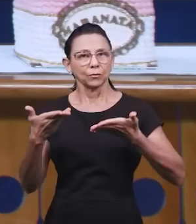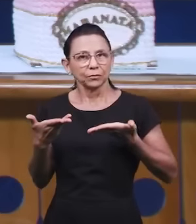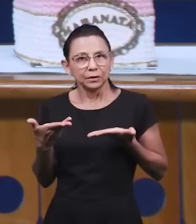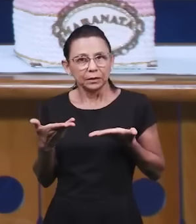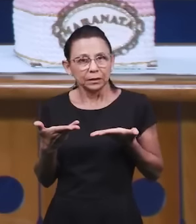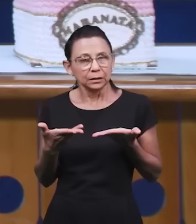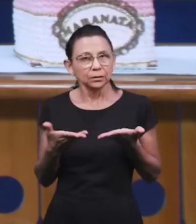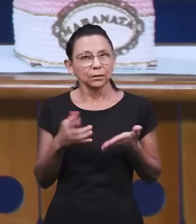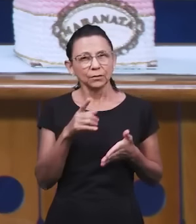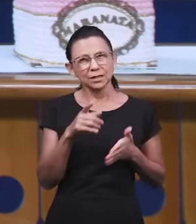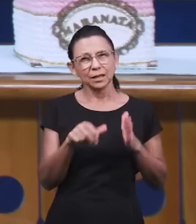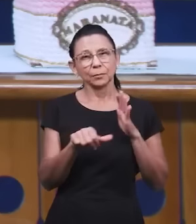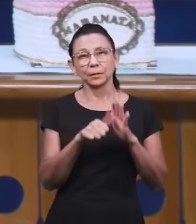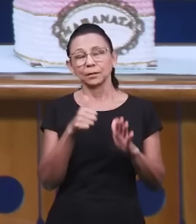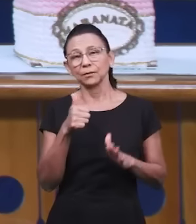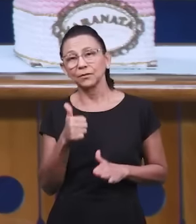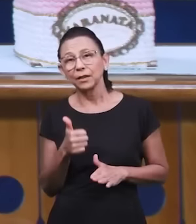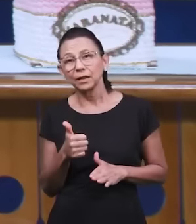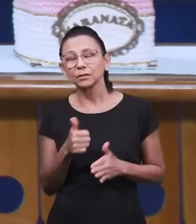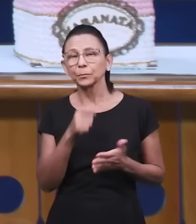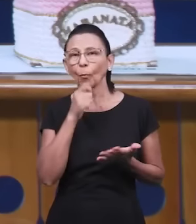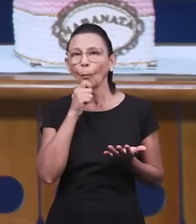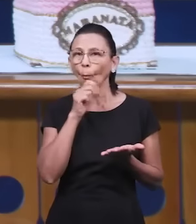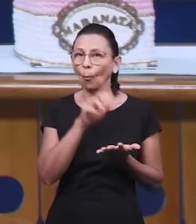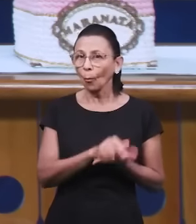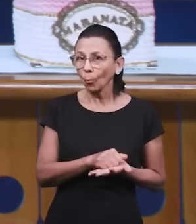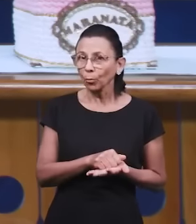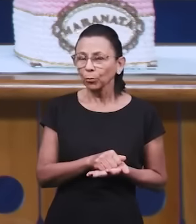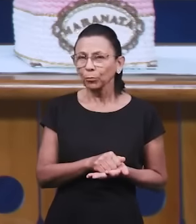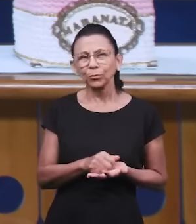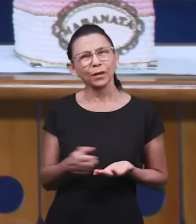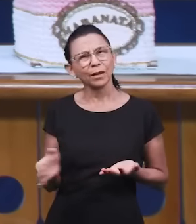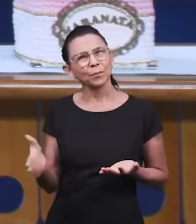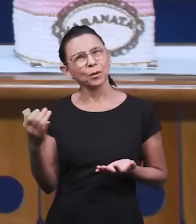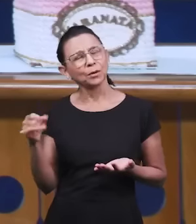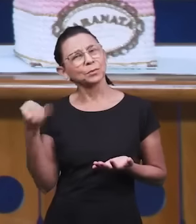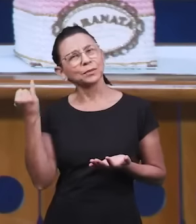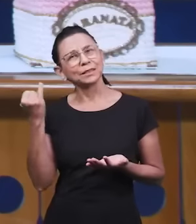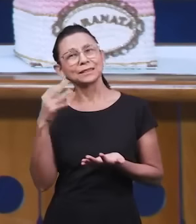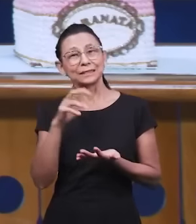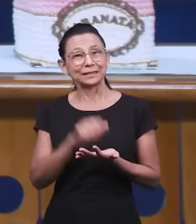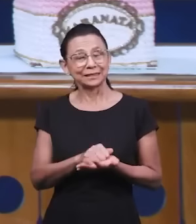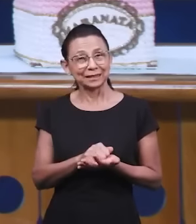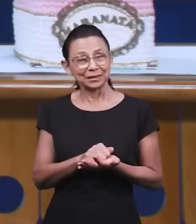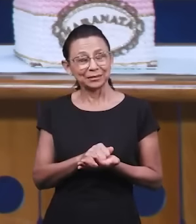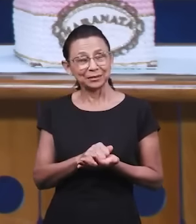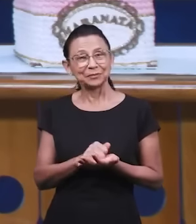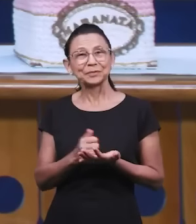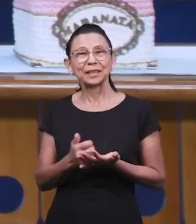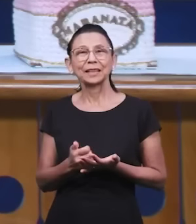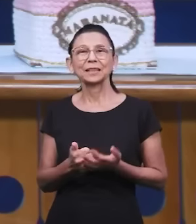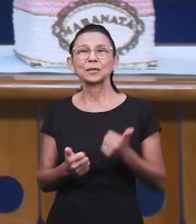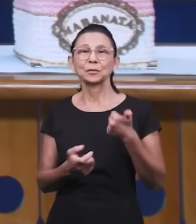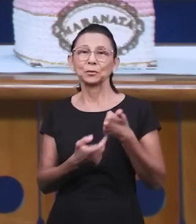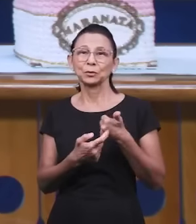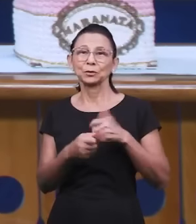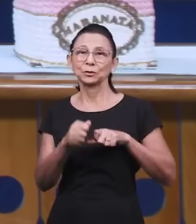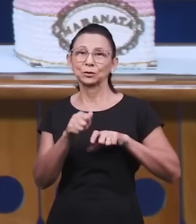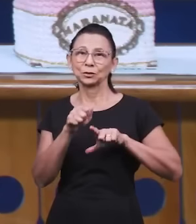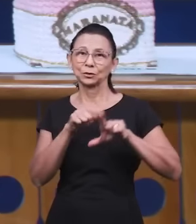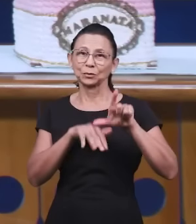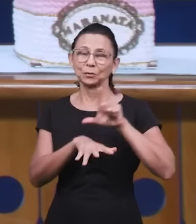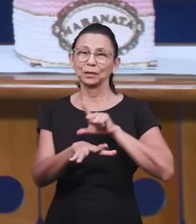que estão nos assistindo pela primeira vez, ou você que ainda não é inscrito no canal, para se inscrever, curtir e compartilhar esse conteúdo.